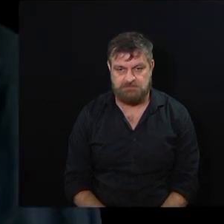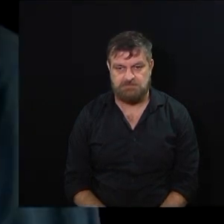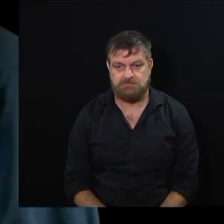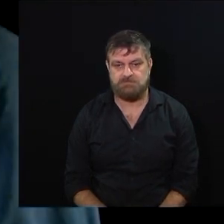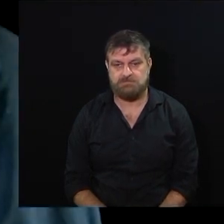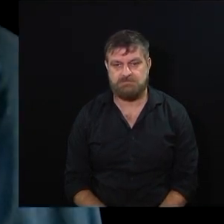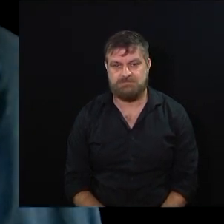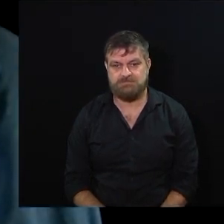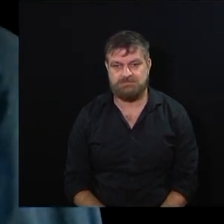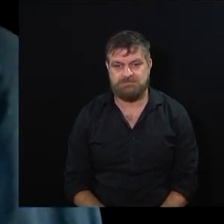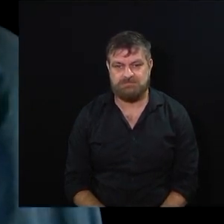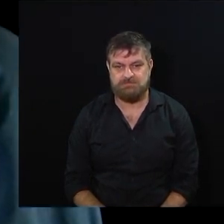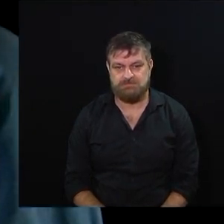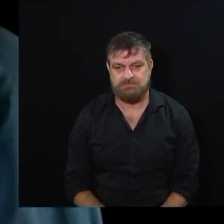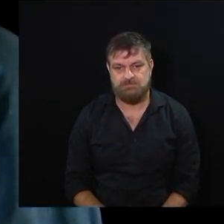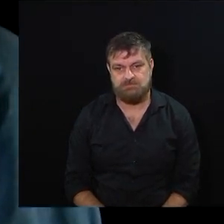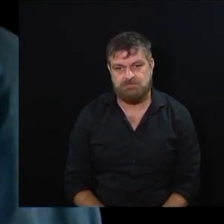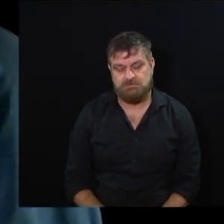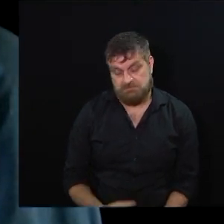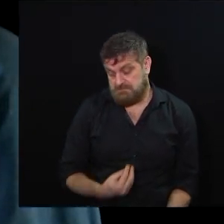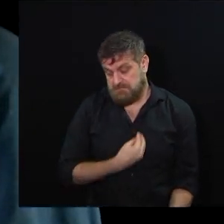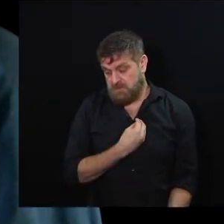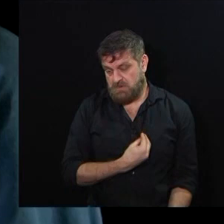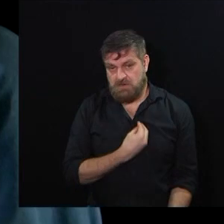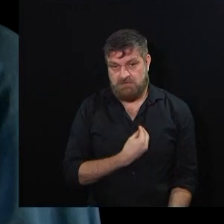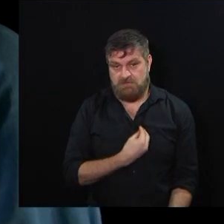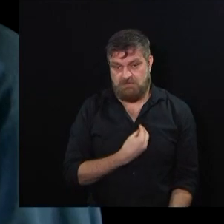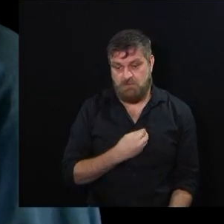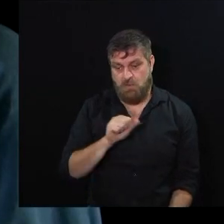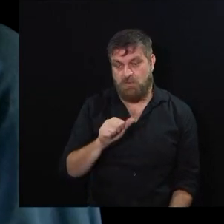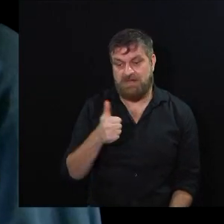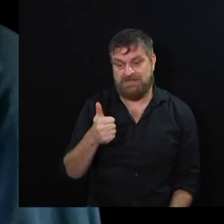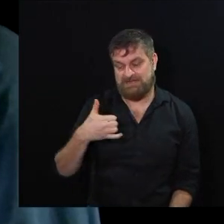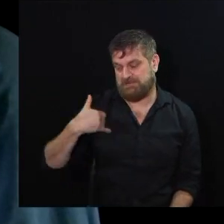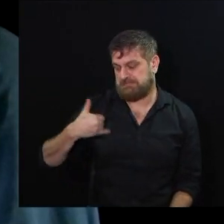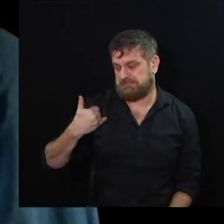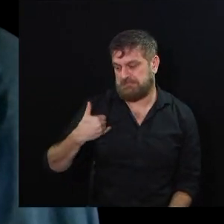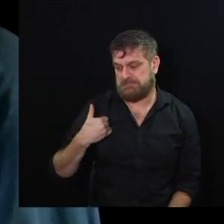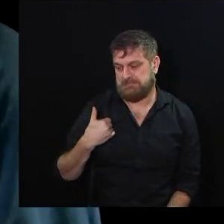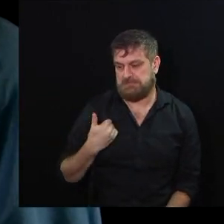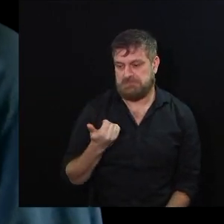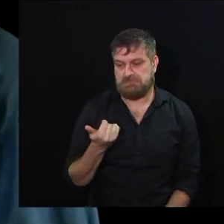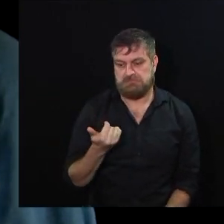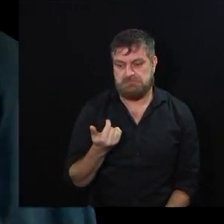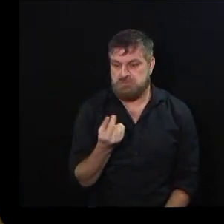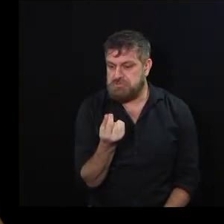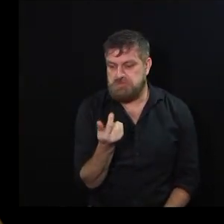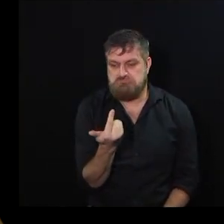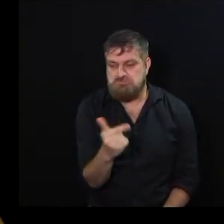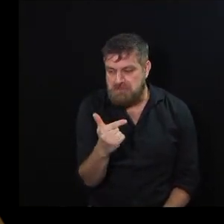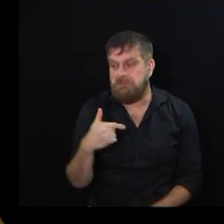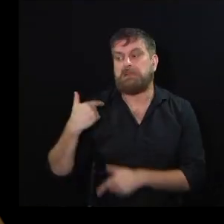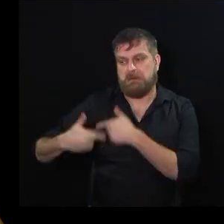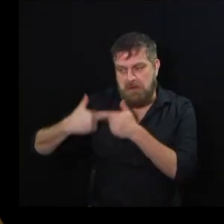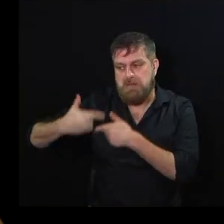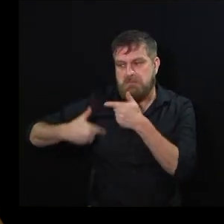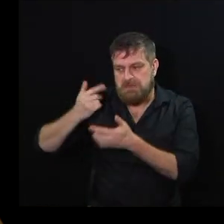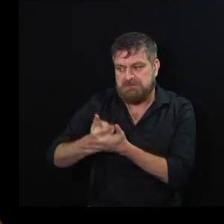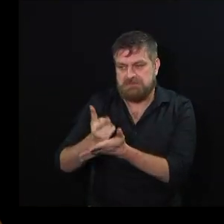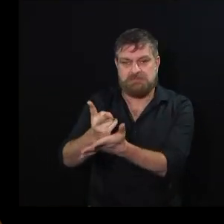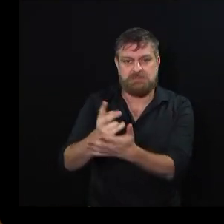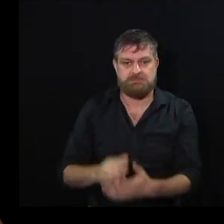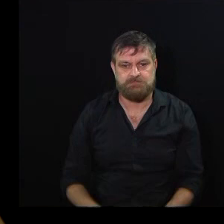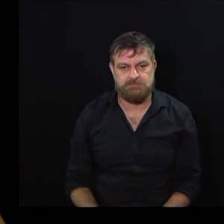Eu vivo 81 anos sem dinheiro, sem nada, só trabalhando. Não tá bom? Tem uma missão que